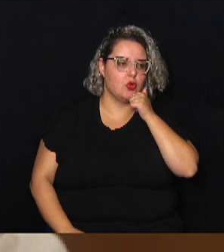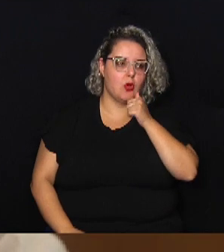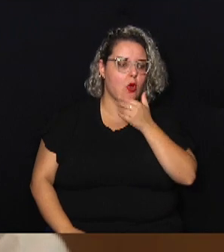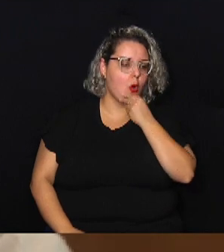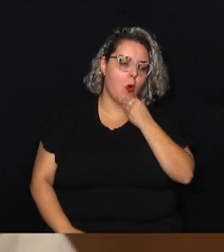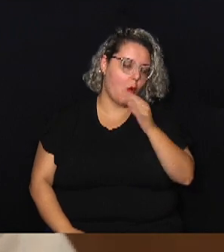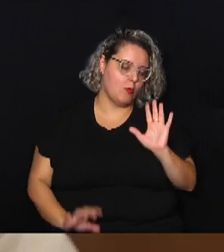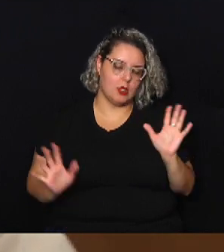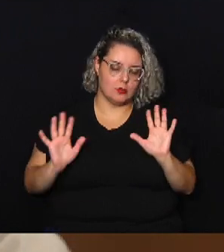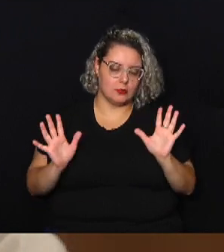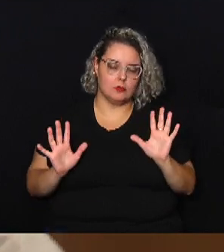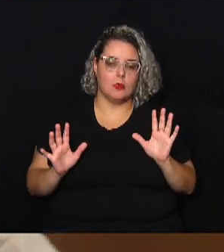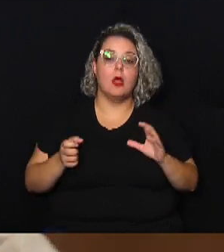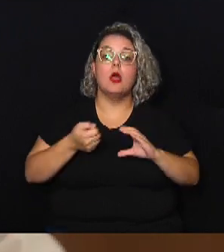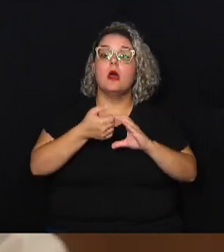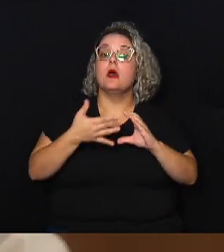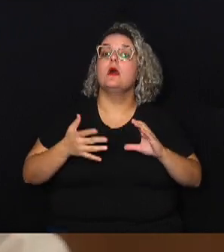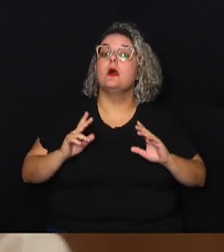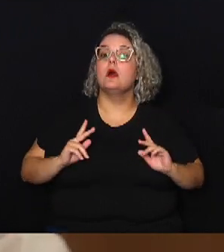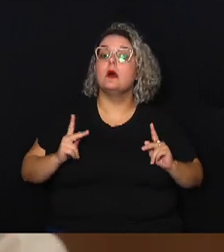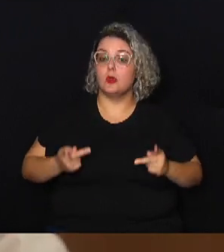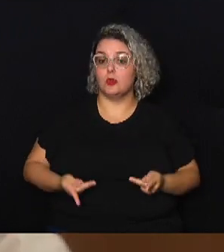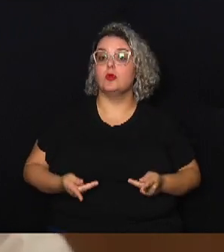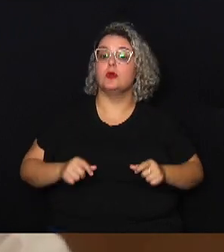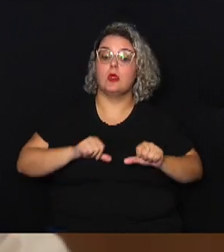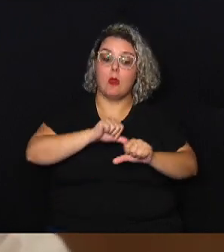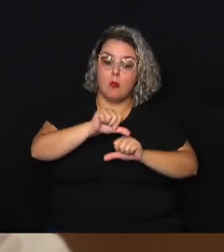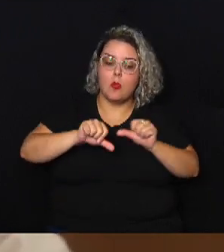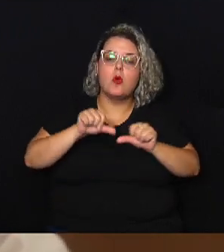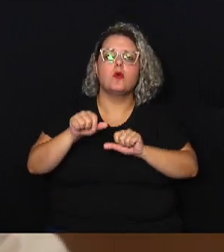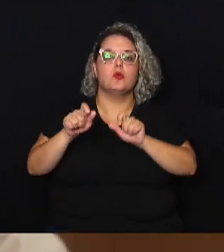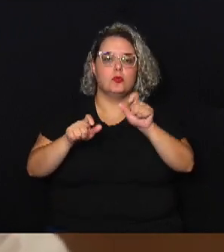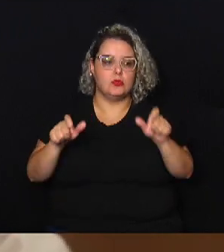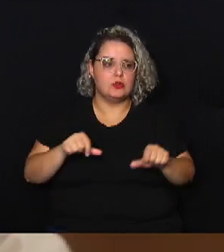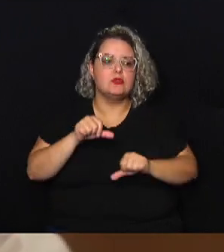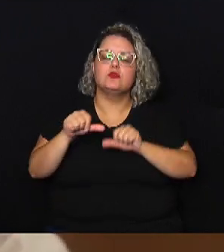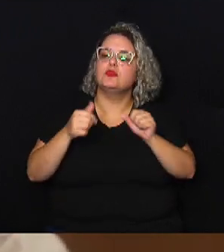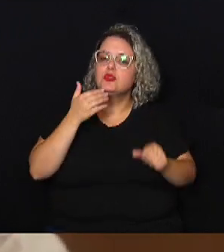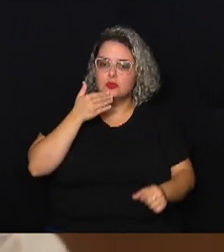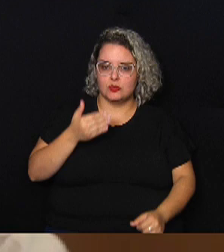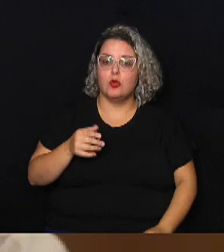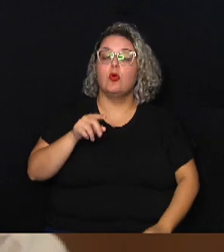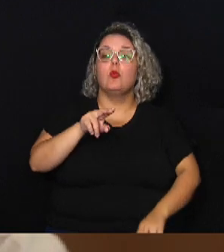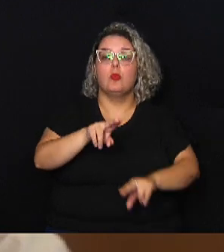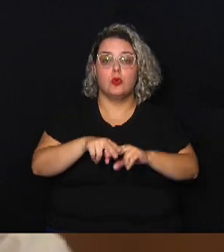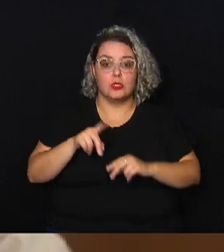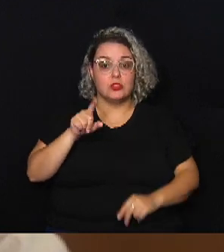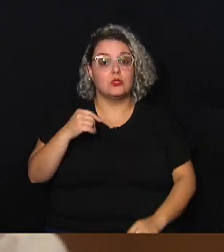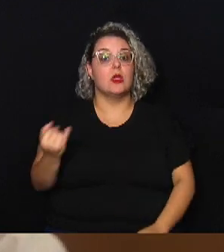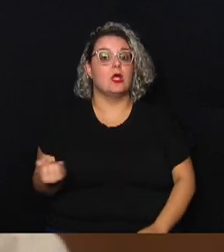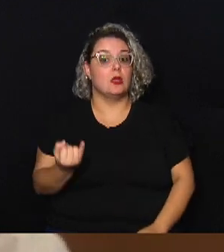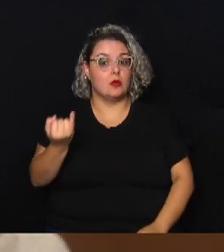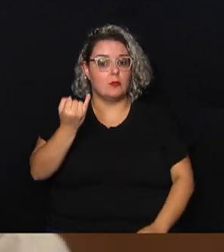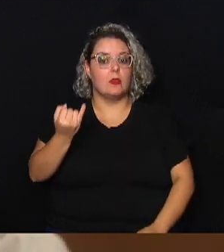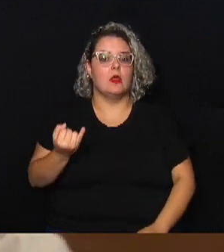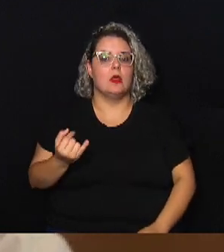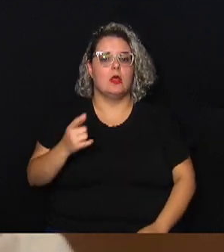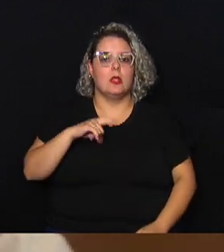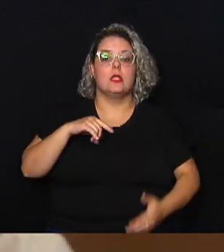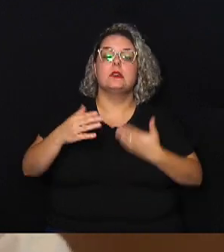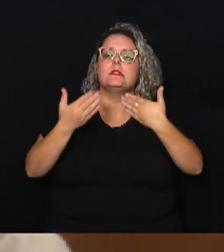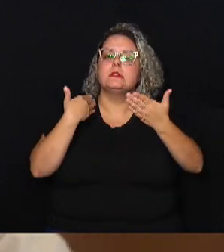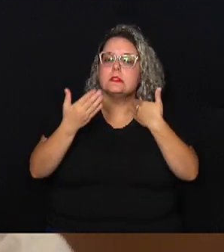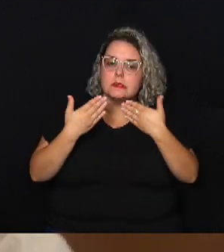Mas isso é muito da característica do homem, muda. E as pessoas mudam as demandas, e por isso que é importante a gente ter toda essa conversa, todo